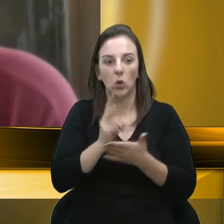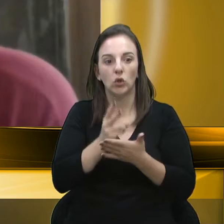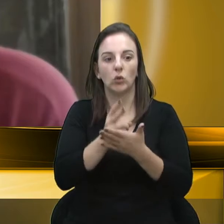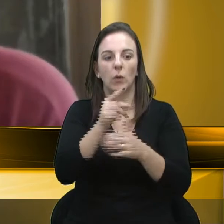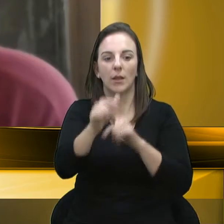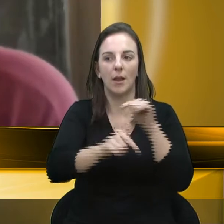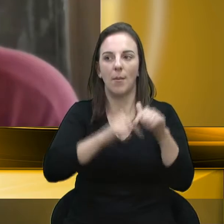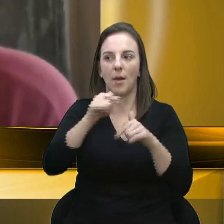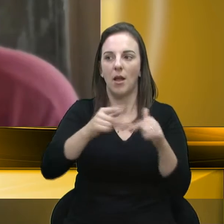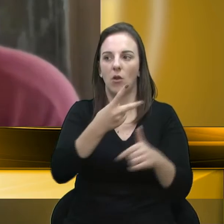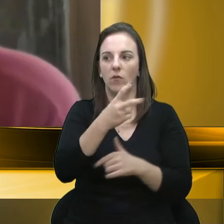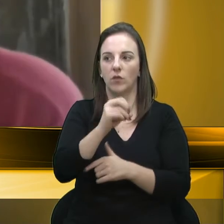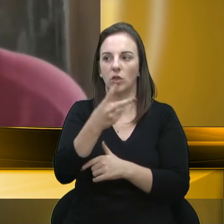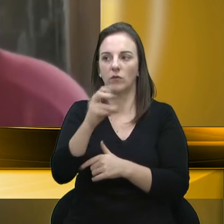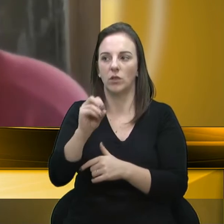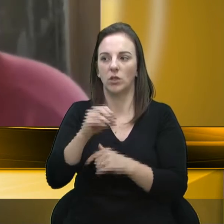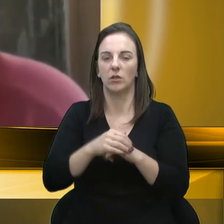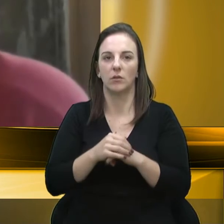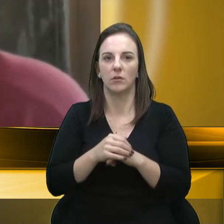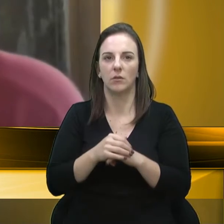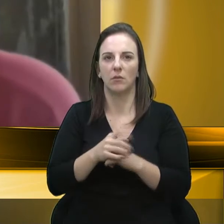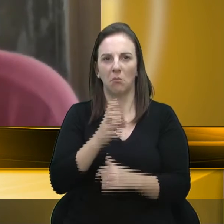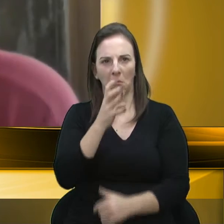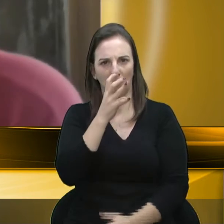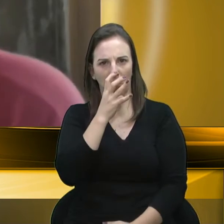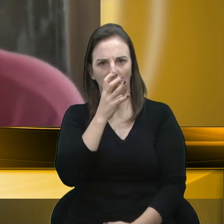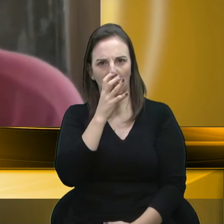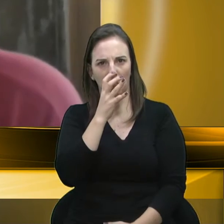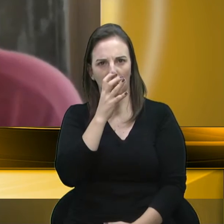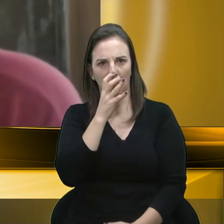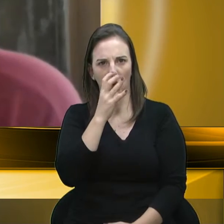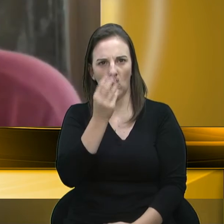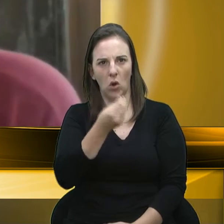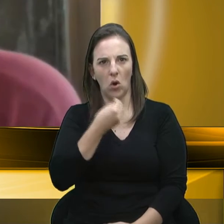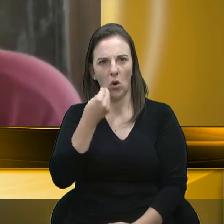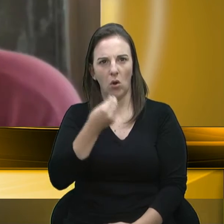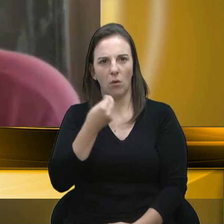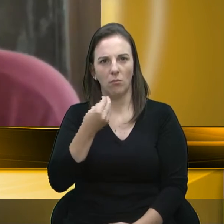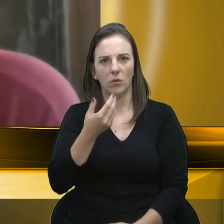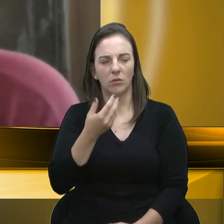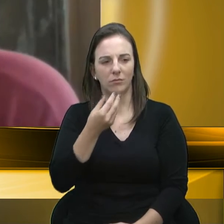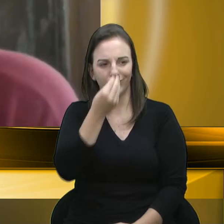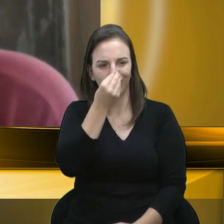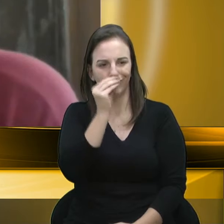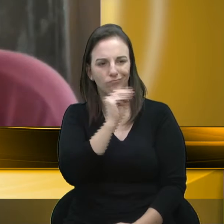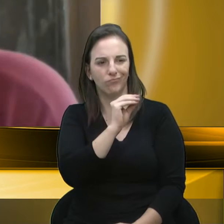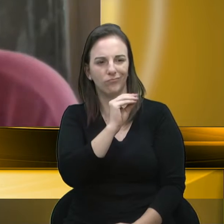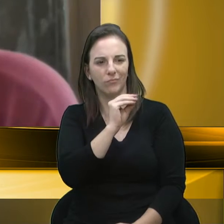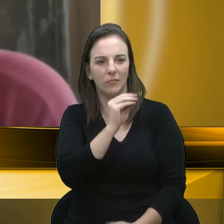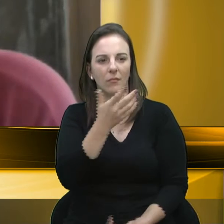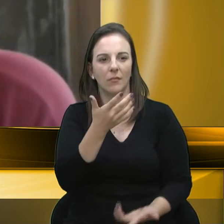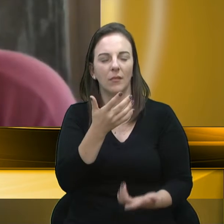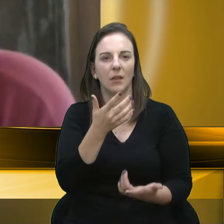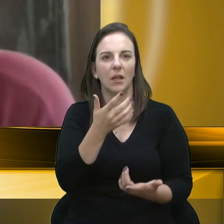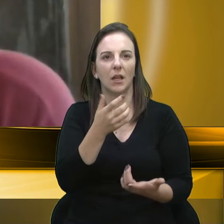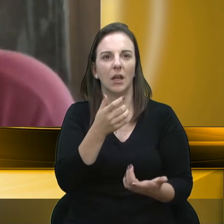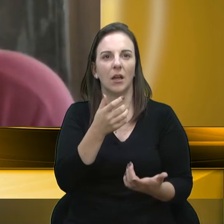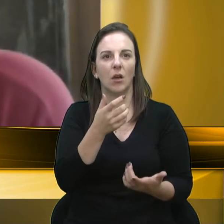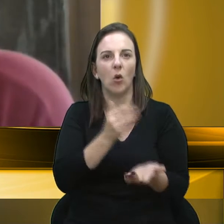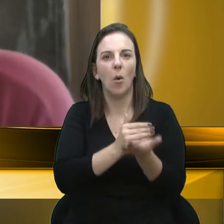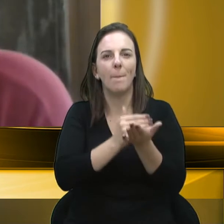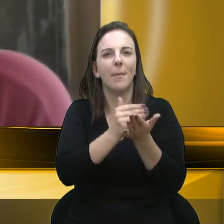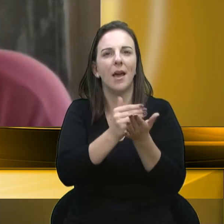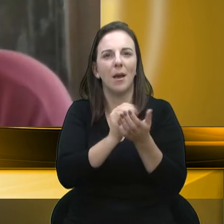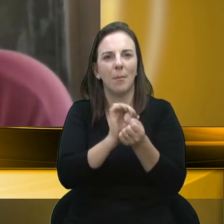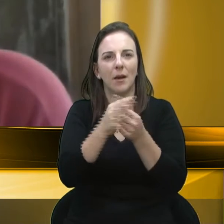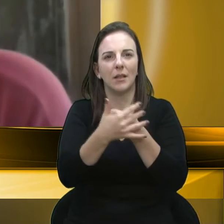a carta ainda diz, né? Impressiona a negligência com as aquisições, dado que desde o início da pandemia foram desembolsados